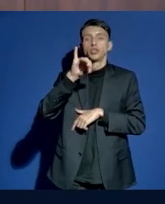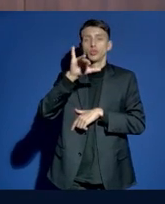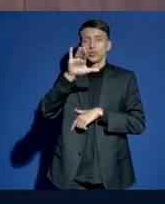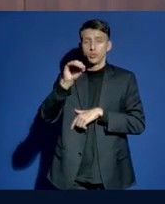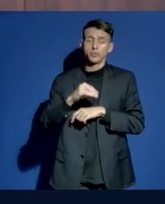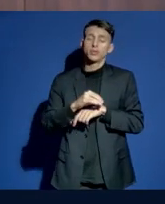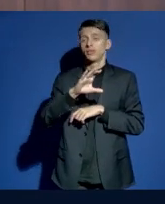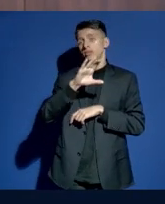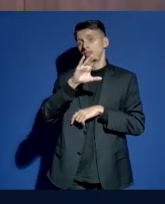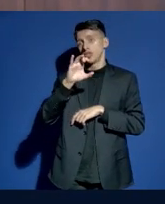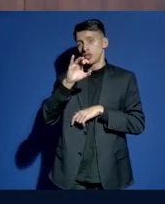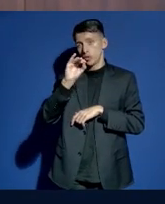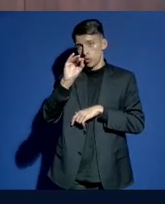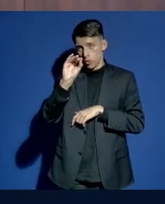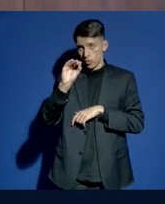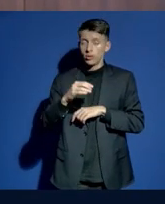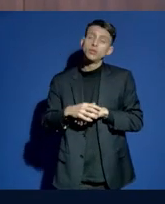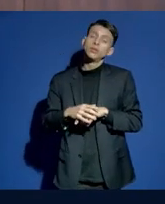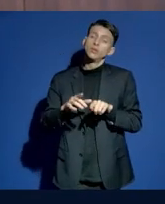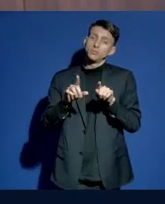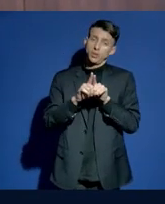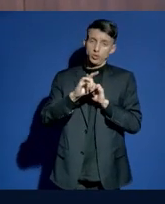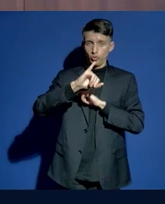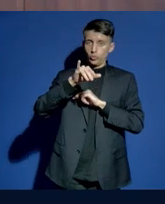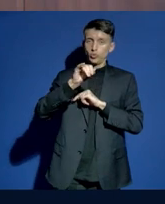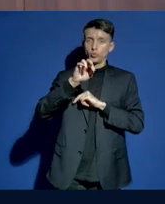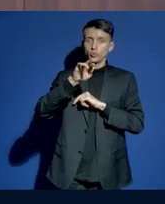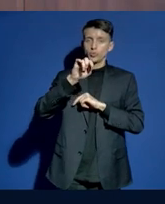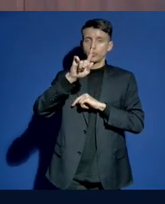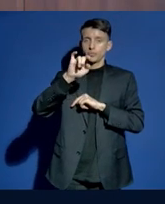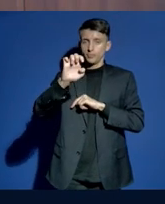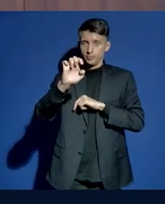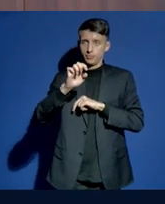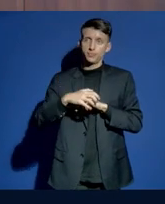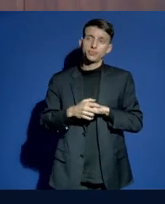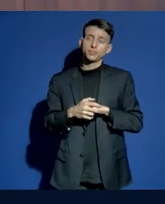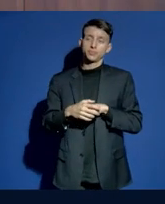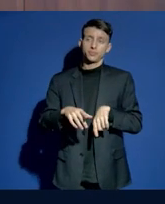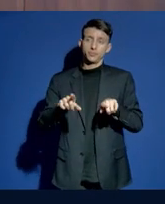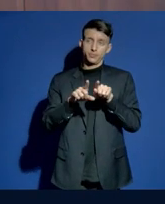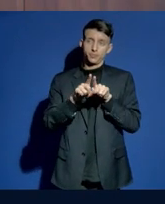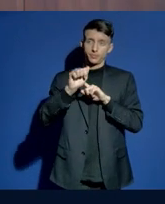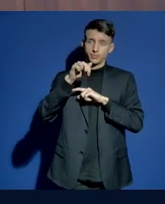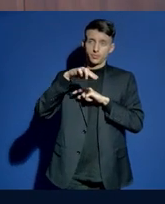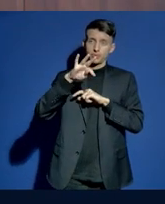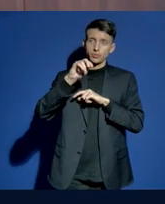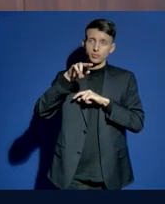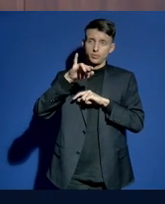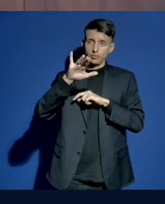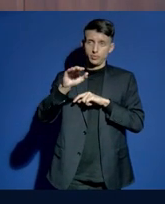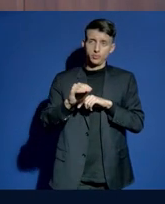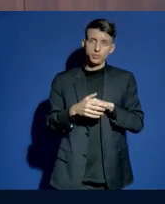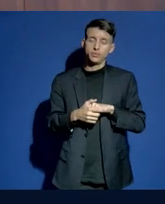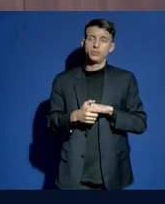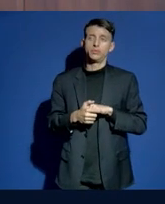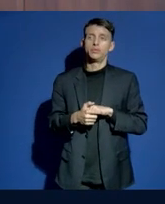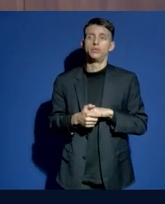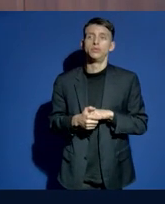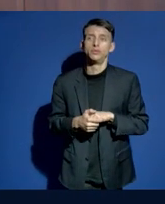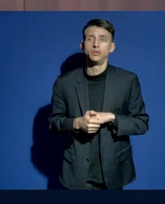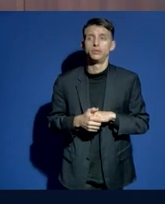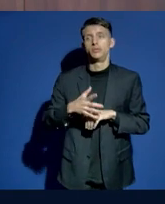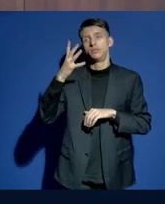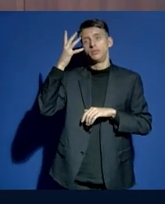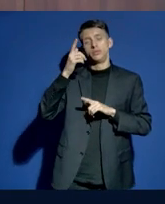da Ubifol, Jorge Almeida, diretor-geral da Rovensa, e Antônio Gissi, CEO da ESR. E para moderar